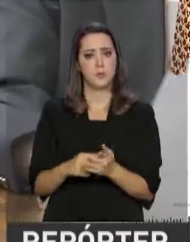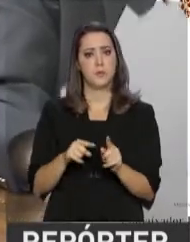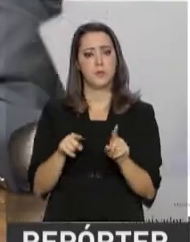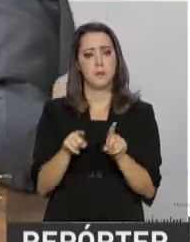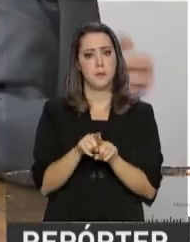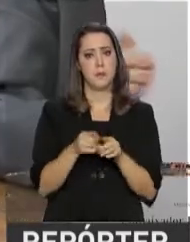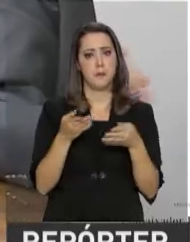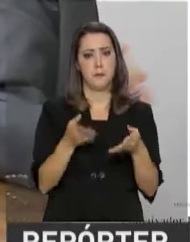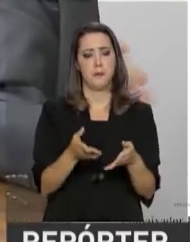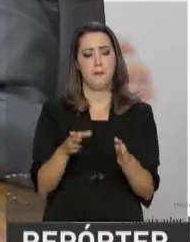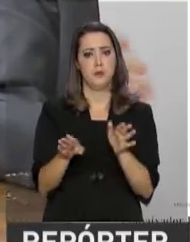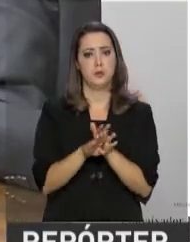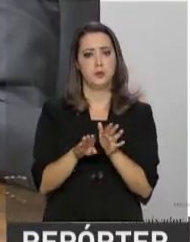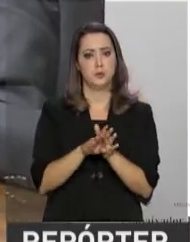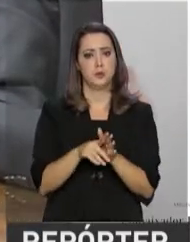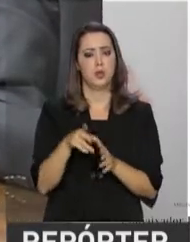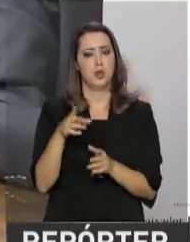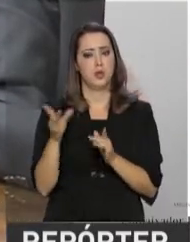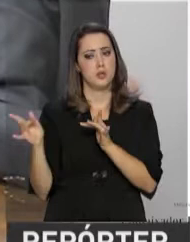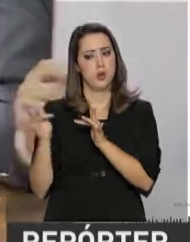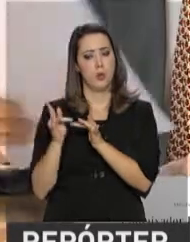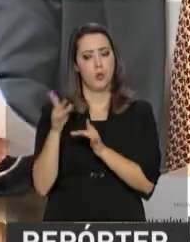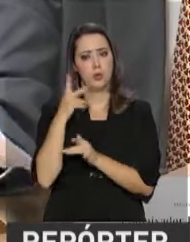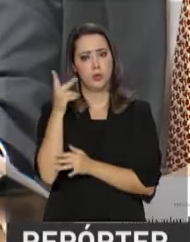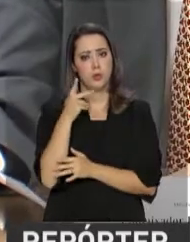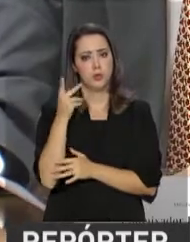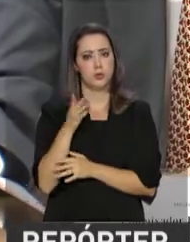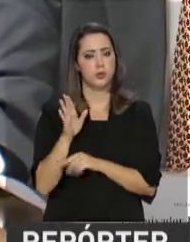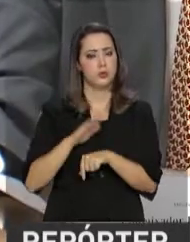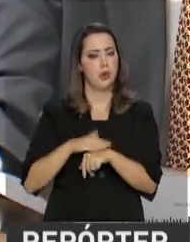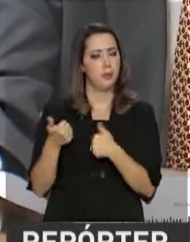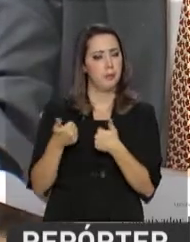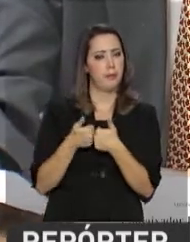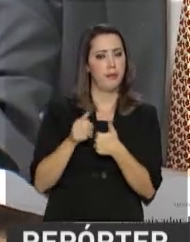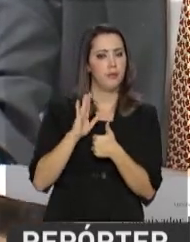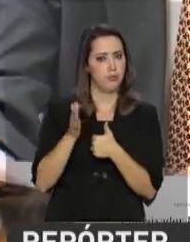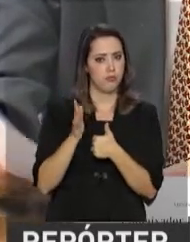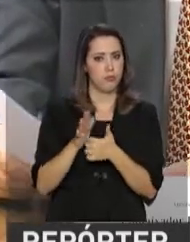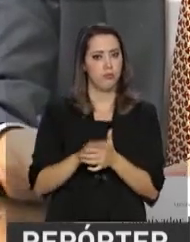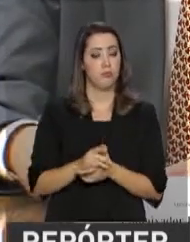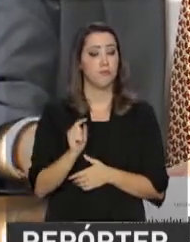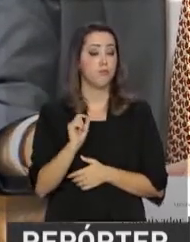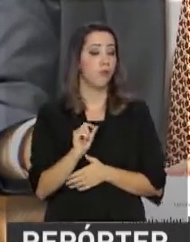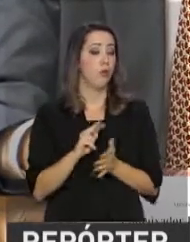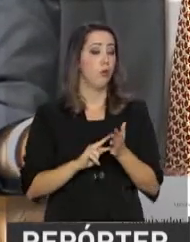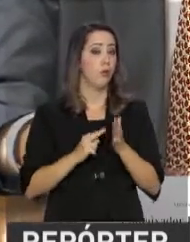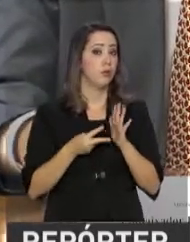para se chegar a esse acordo político no curtíssimo prazo. O que isso vai ser